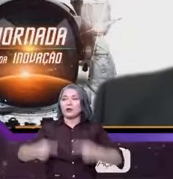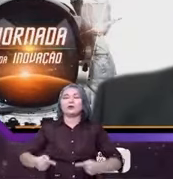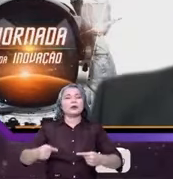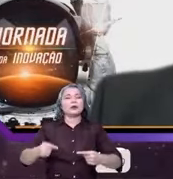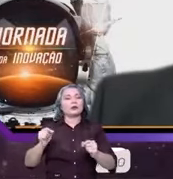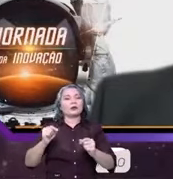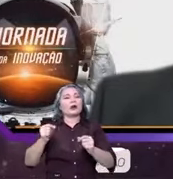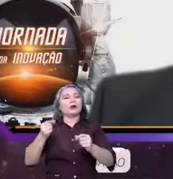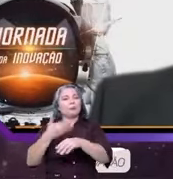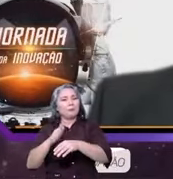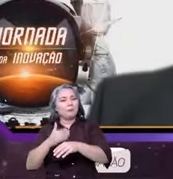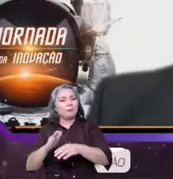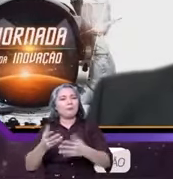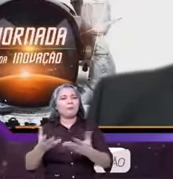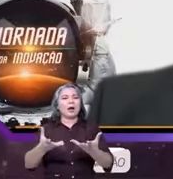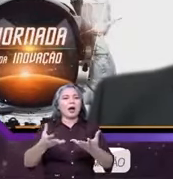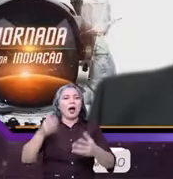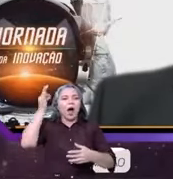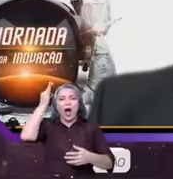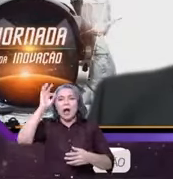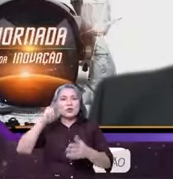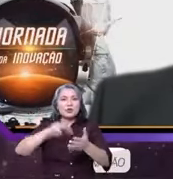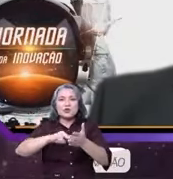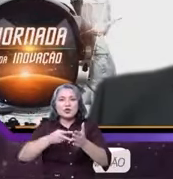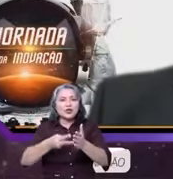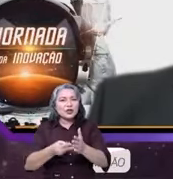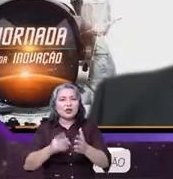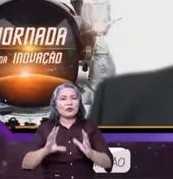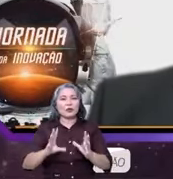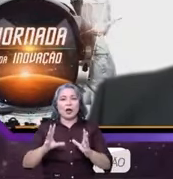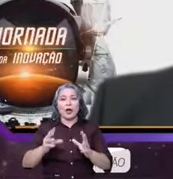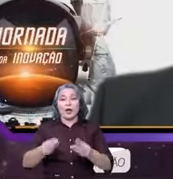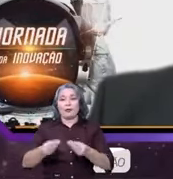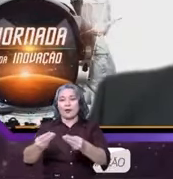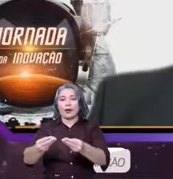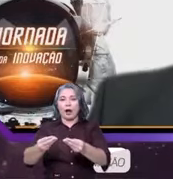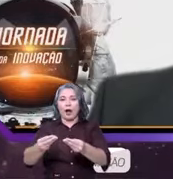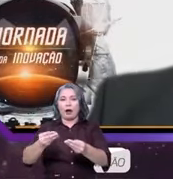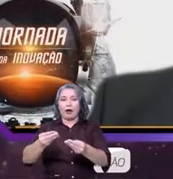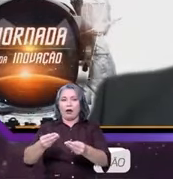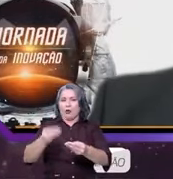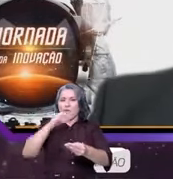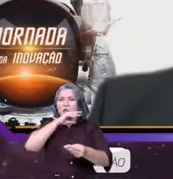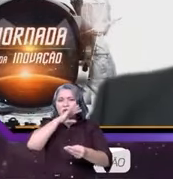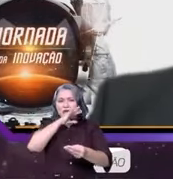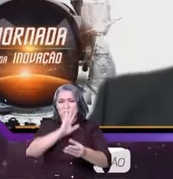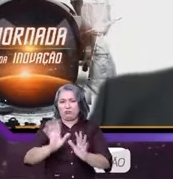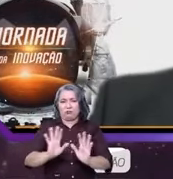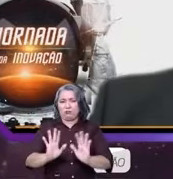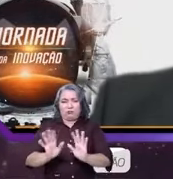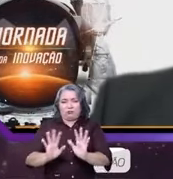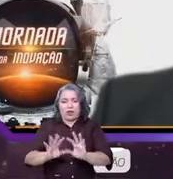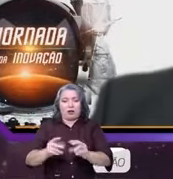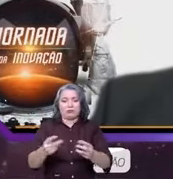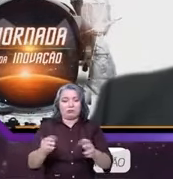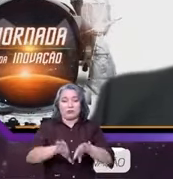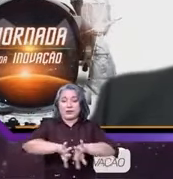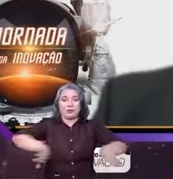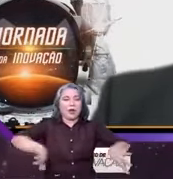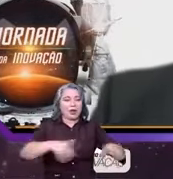profundo. Ágil não significa entregar com má qualidade. Na verdade, isso são duas coisas